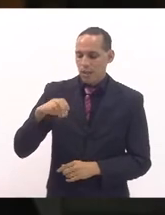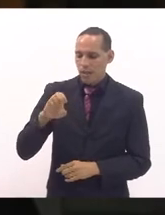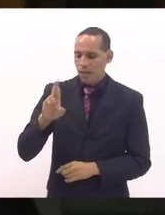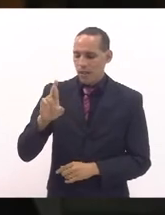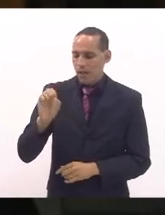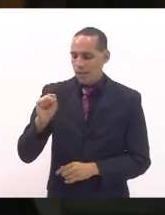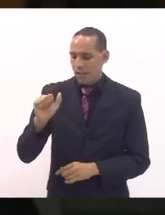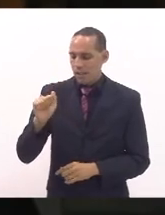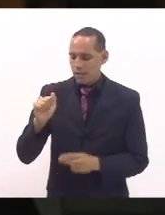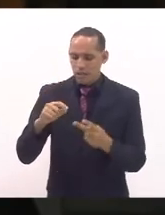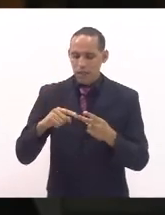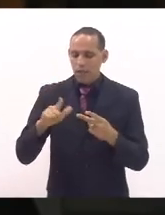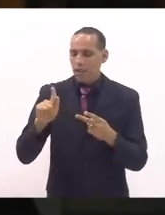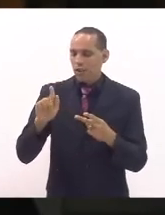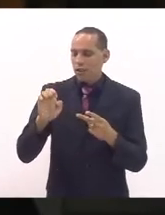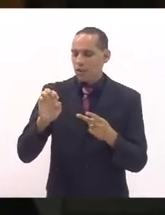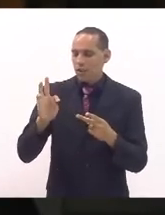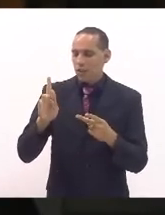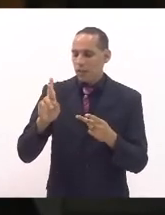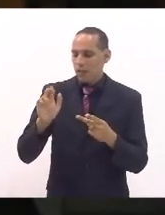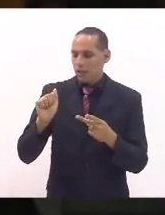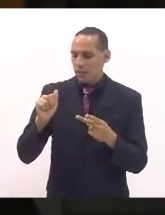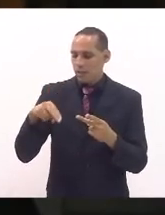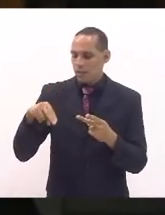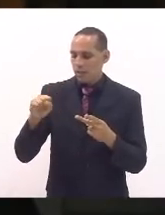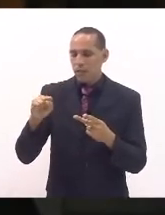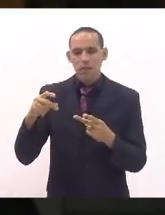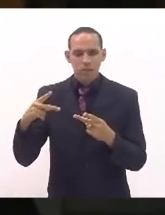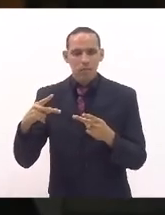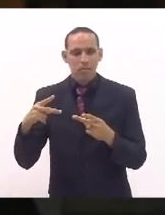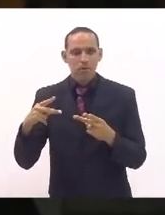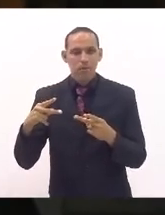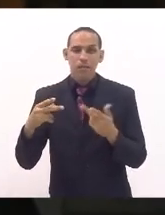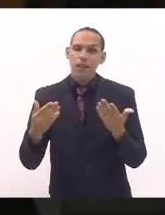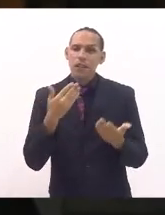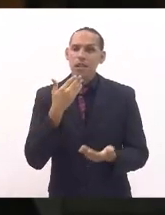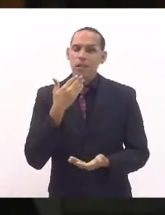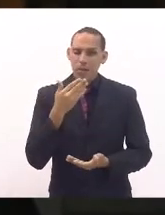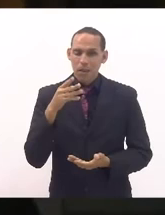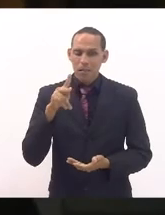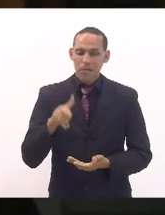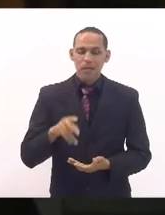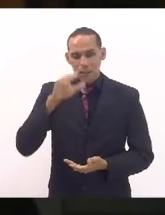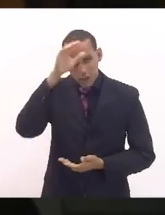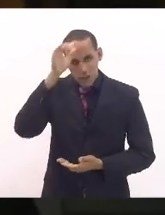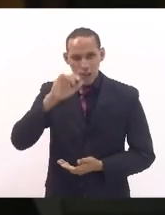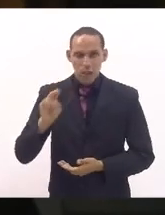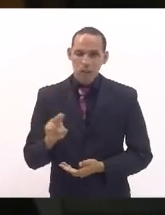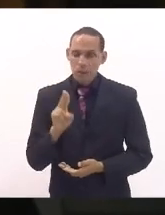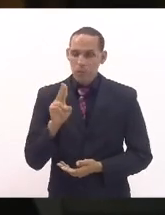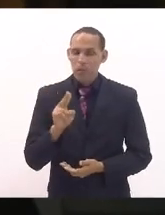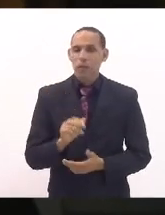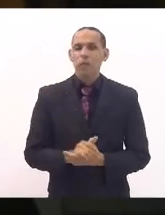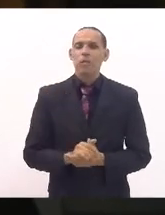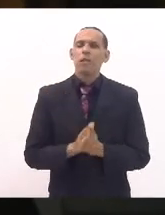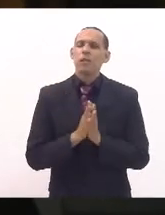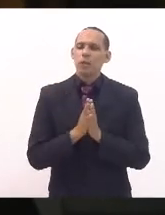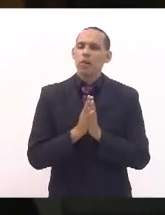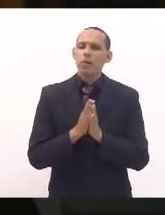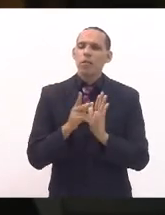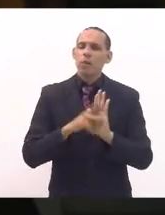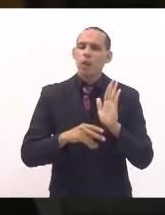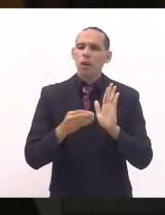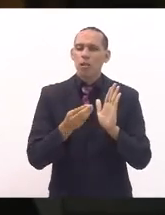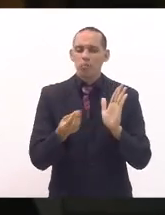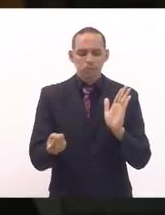providências. Então, eu queria pedir a Vossa Excelência, senhora presidente, deputada Tiaju, que trouxesse esse projeto